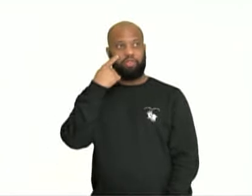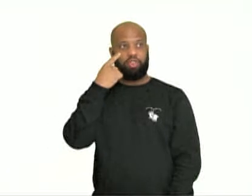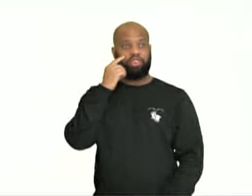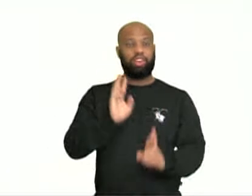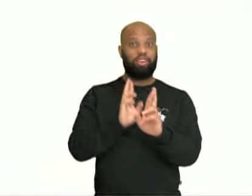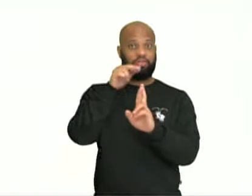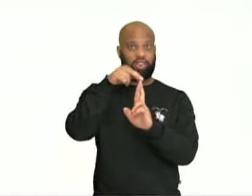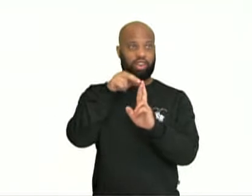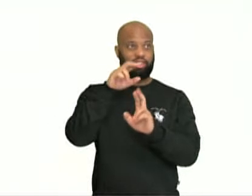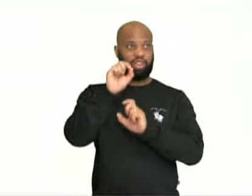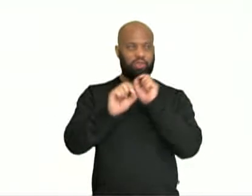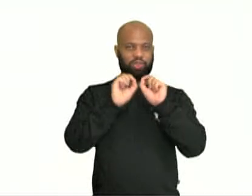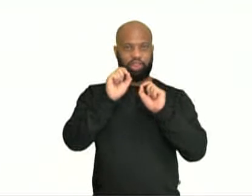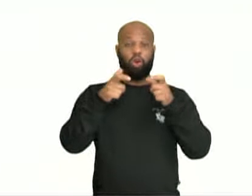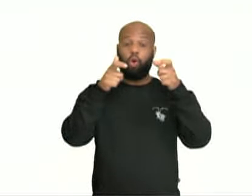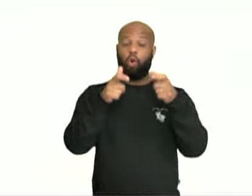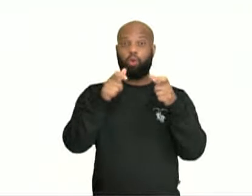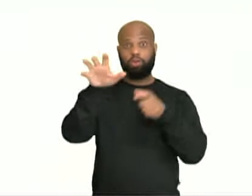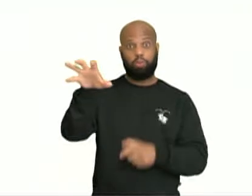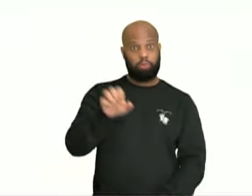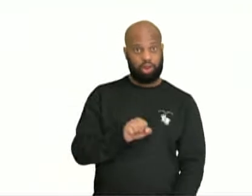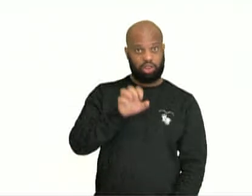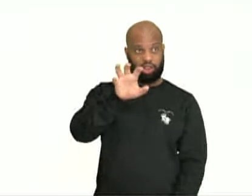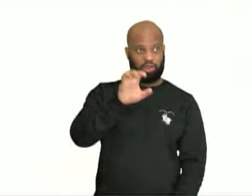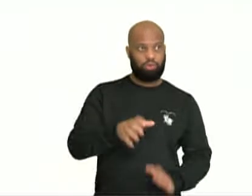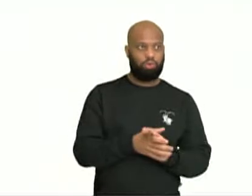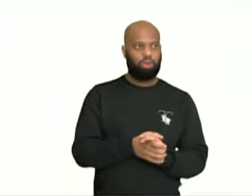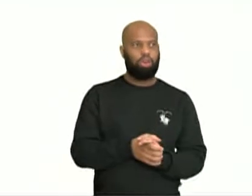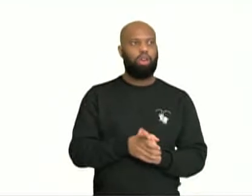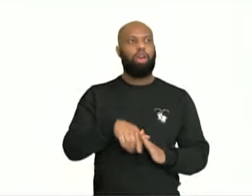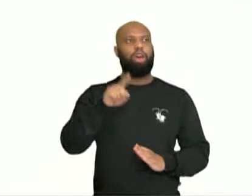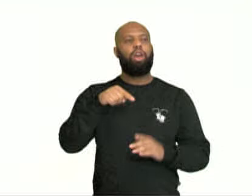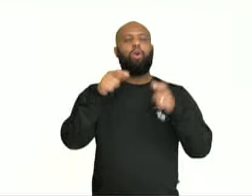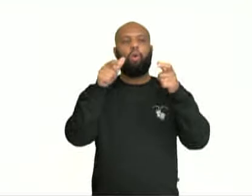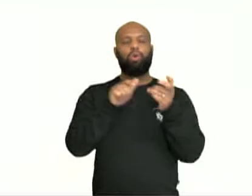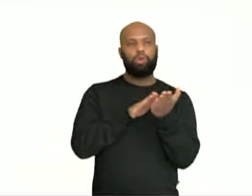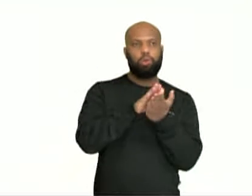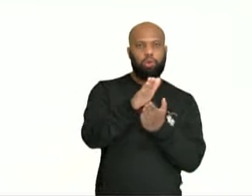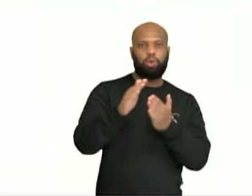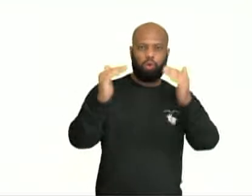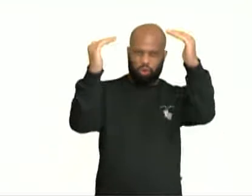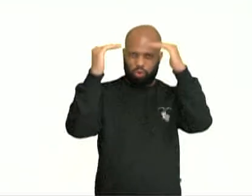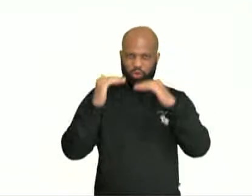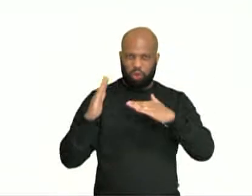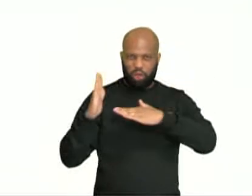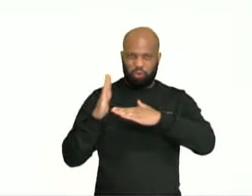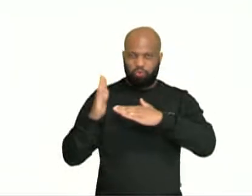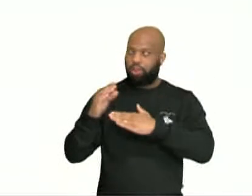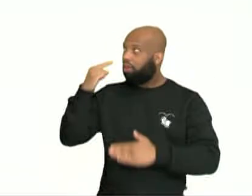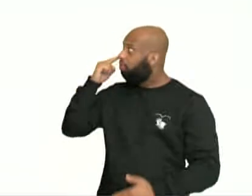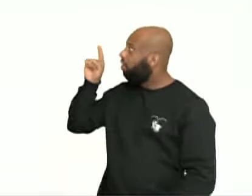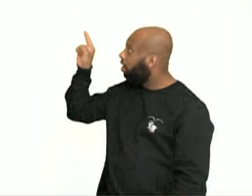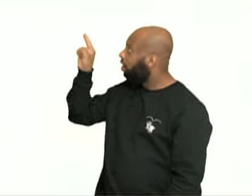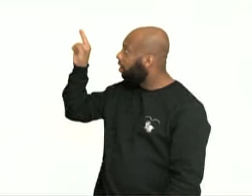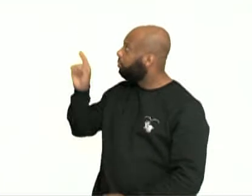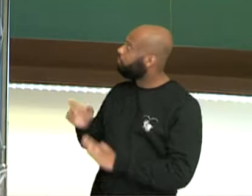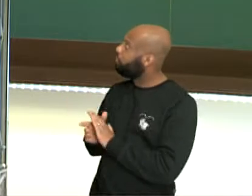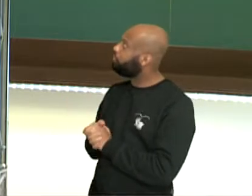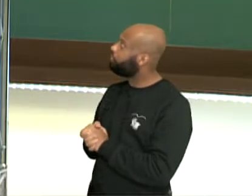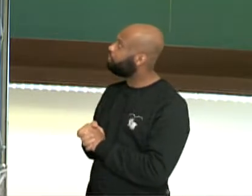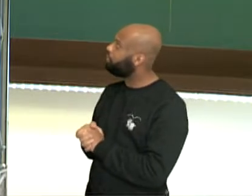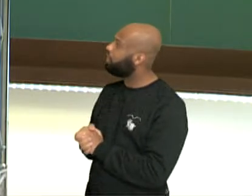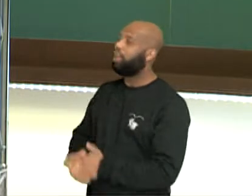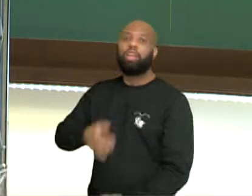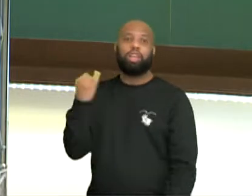tenho na novaescola.org, por Paulo Araújo, foi publicado em 22 de novembro de 2010.